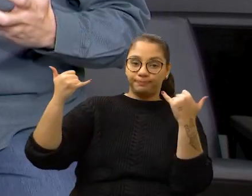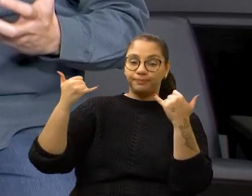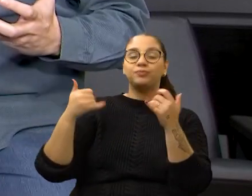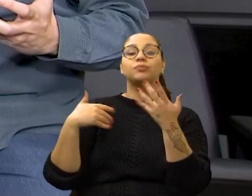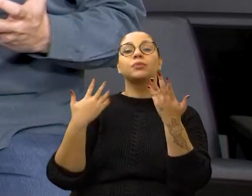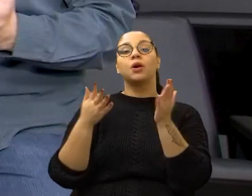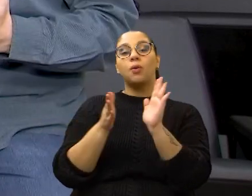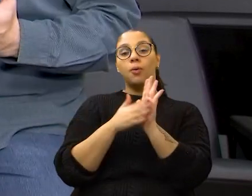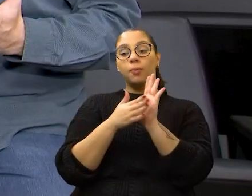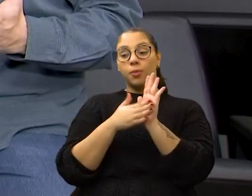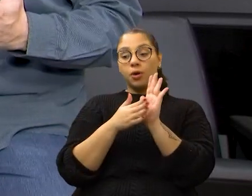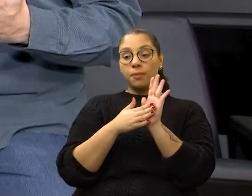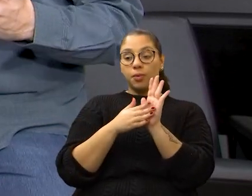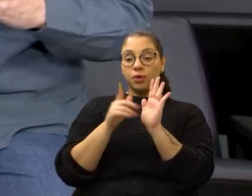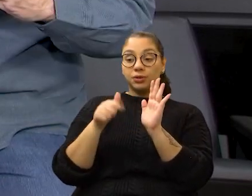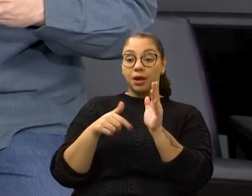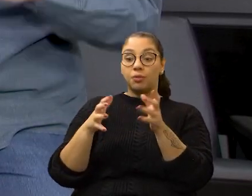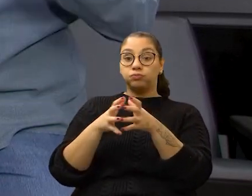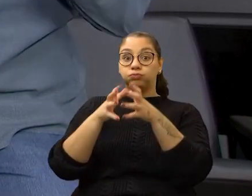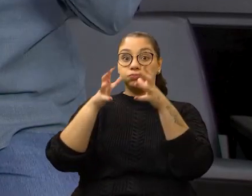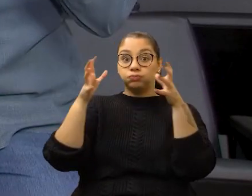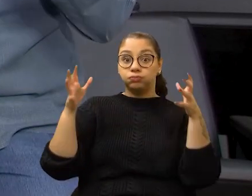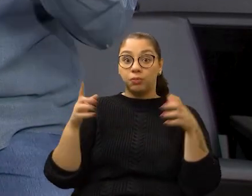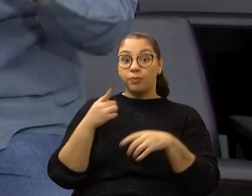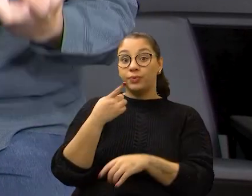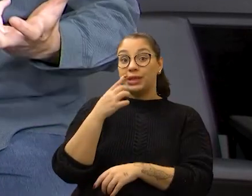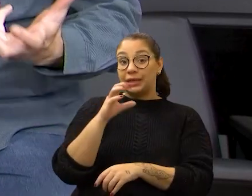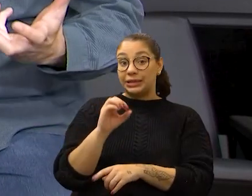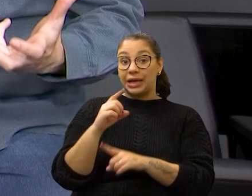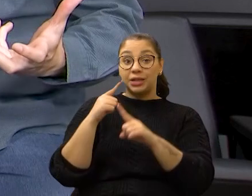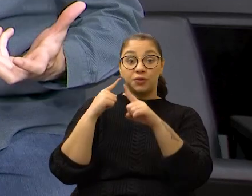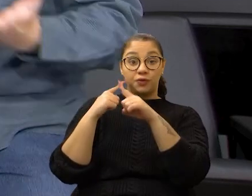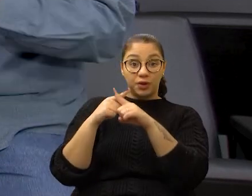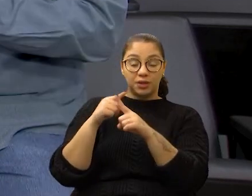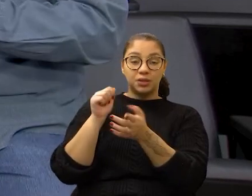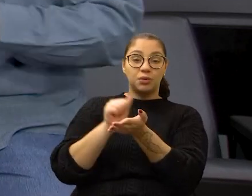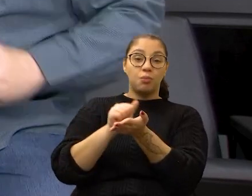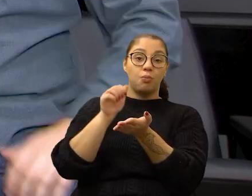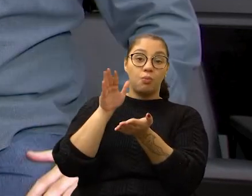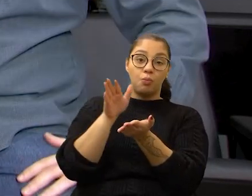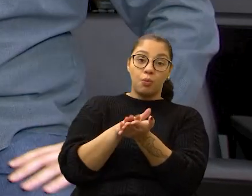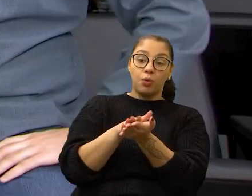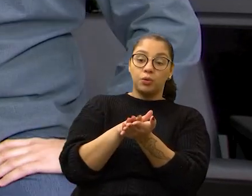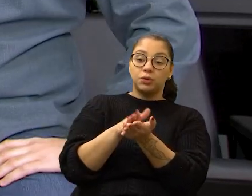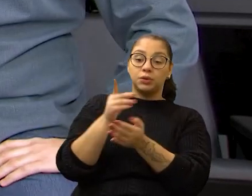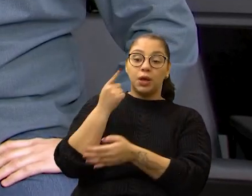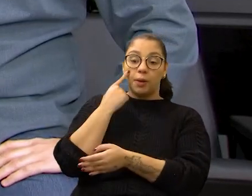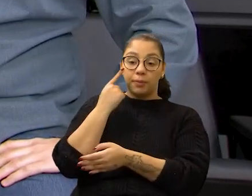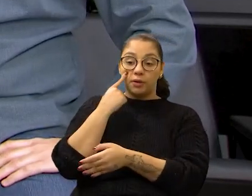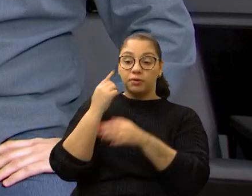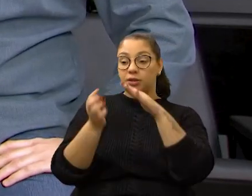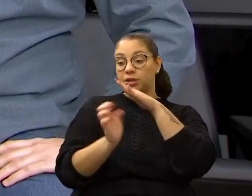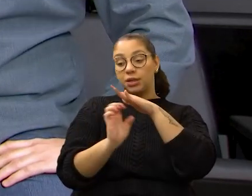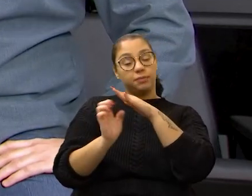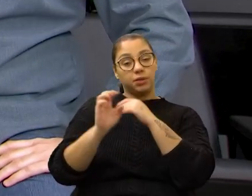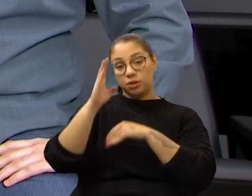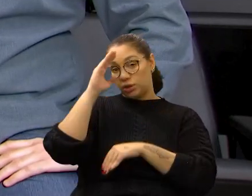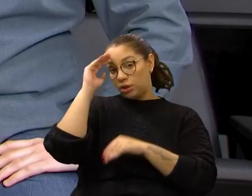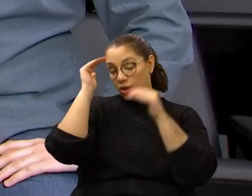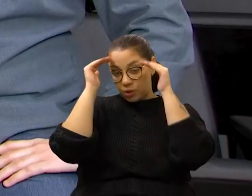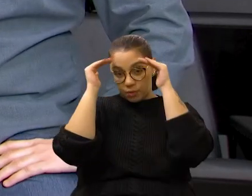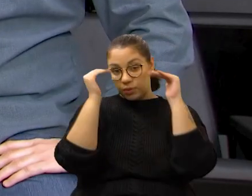A sua proposta, ela majora, ela aumenta em 10 vezes as multas previstas para essas empresas que